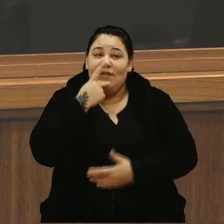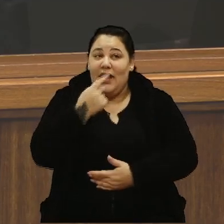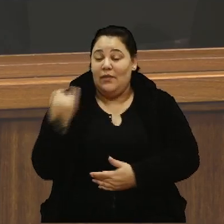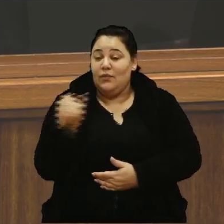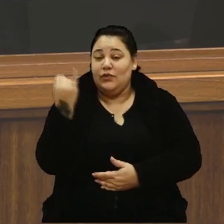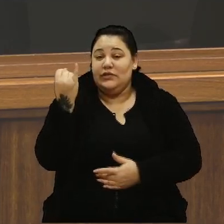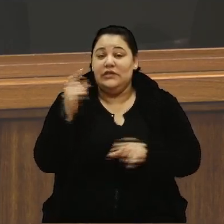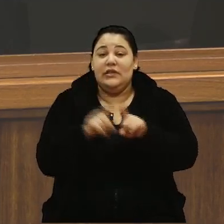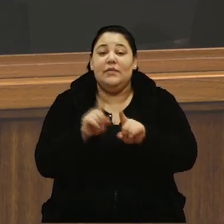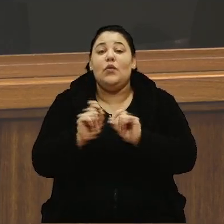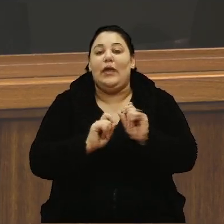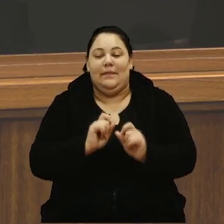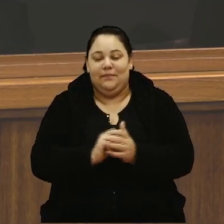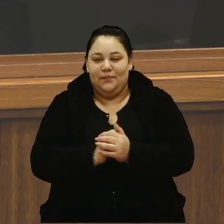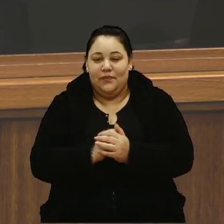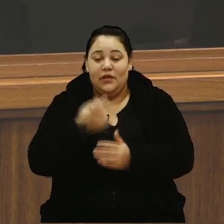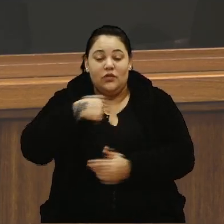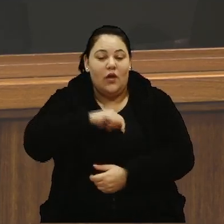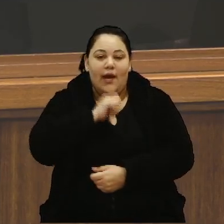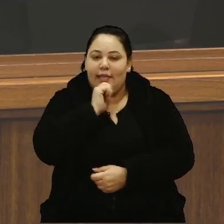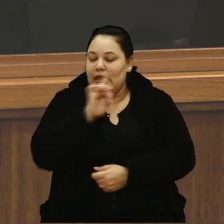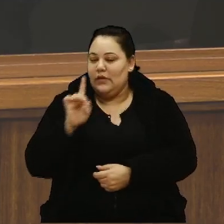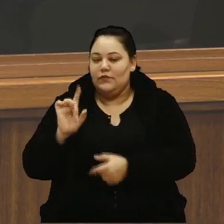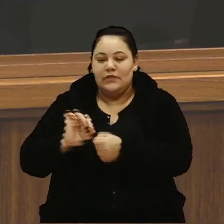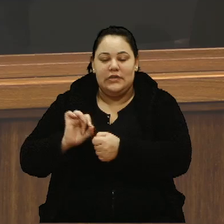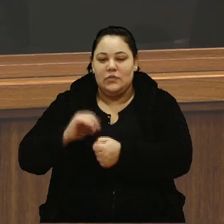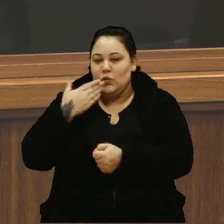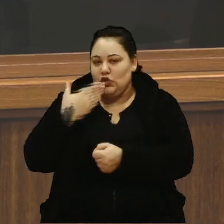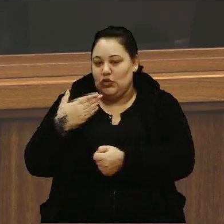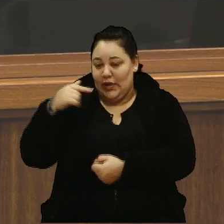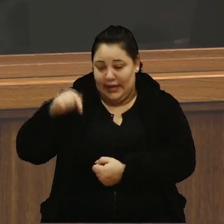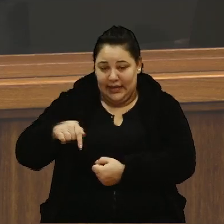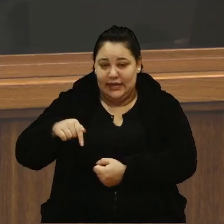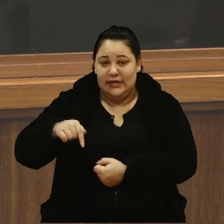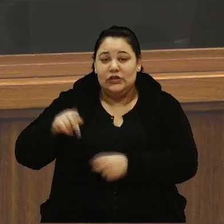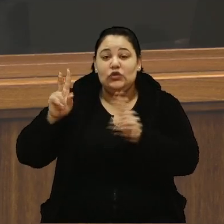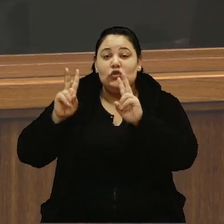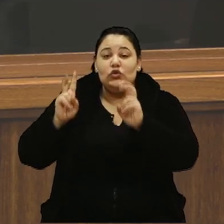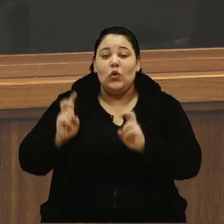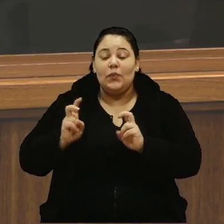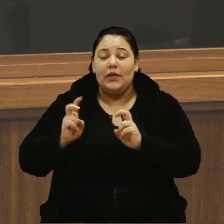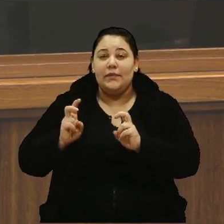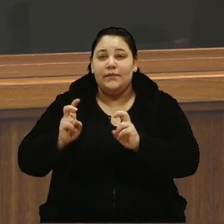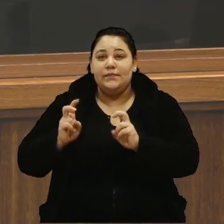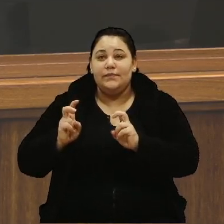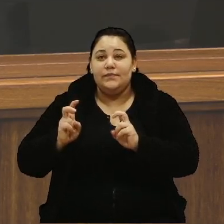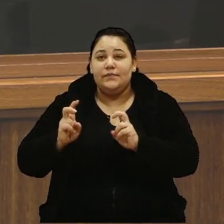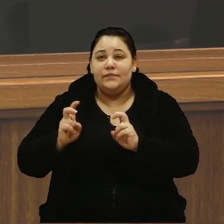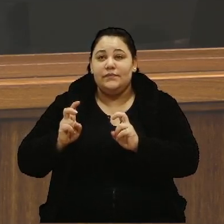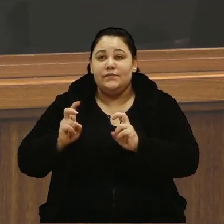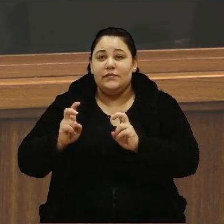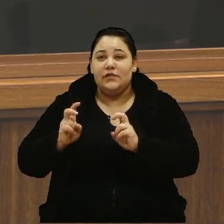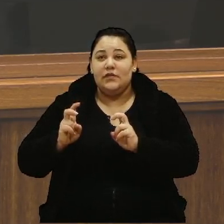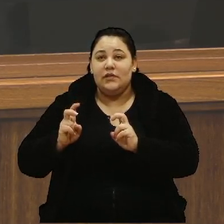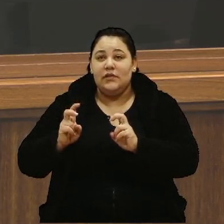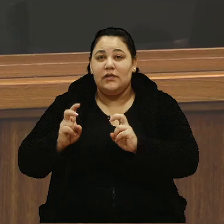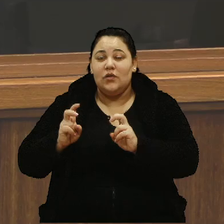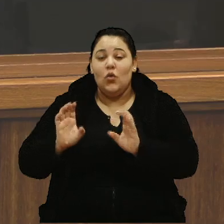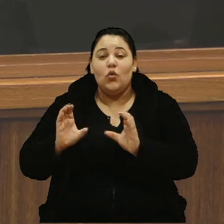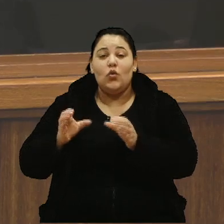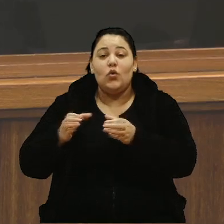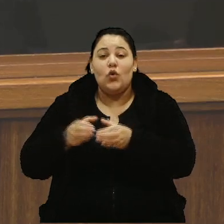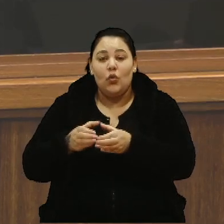questão. Nós não fizemos o pedido aqui sobre a força-tarefa. O que